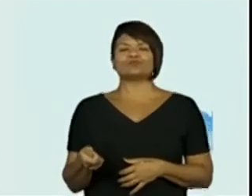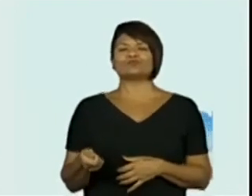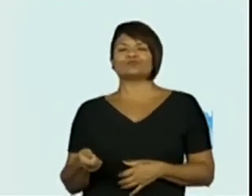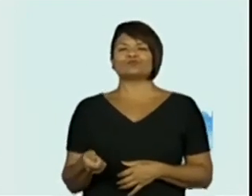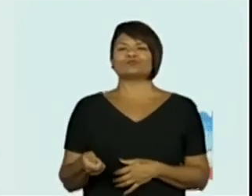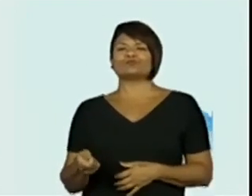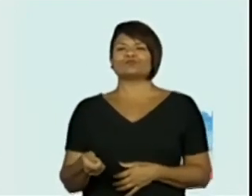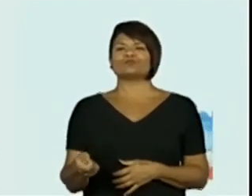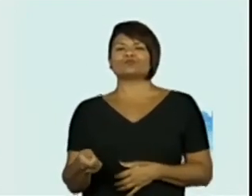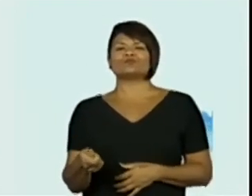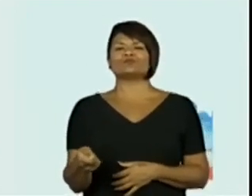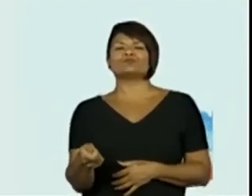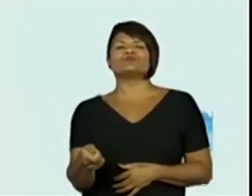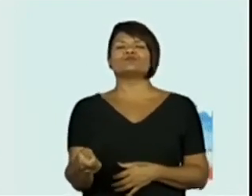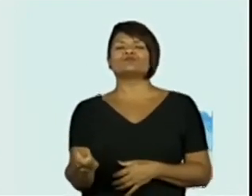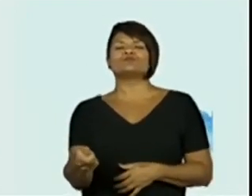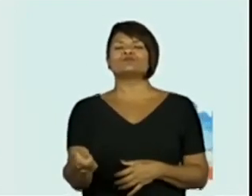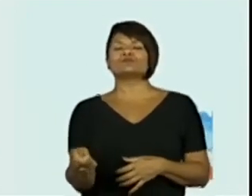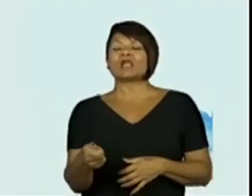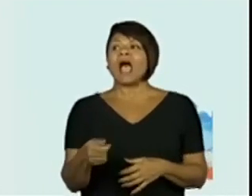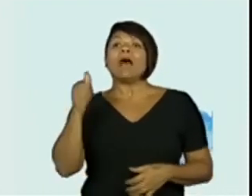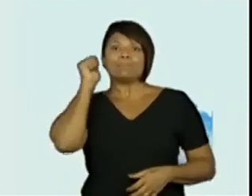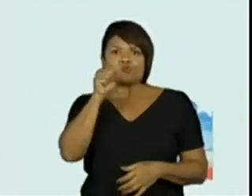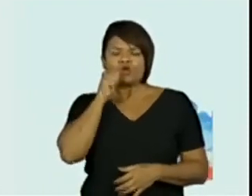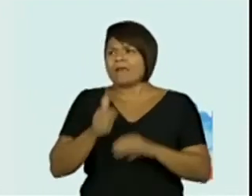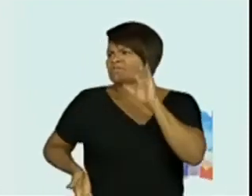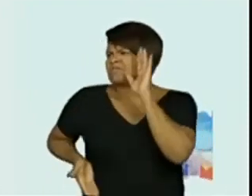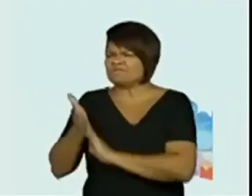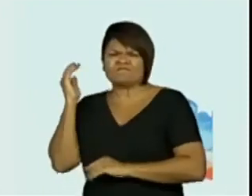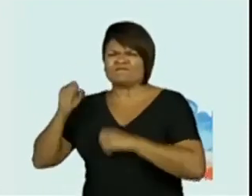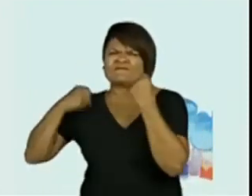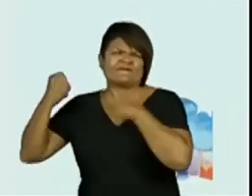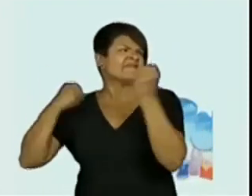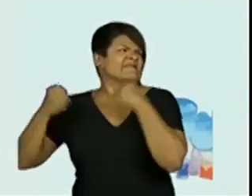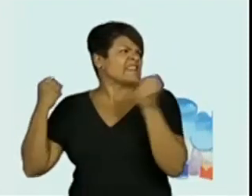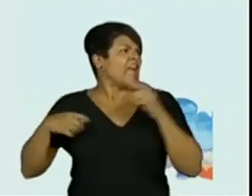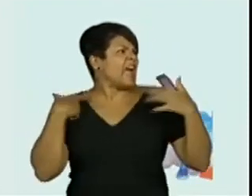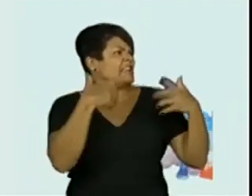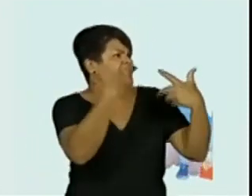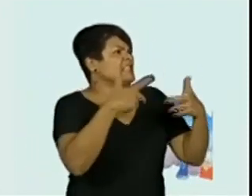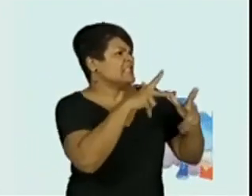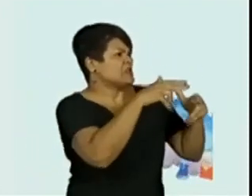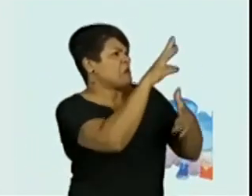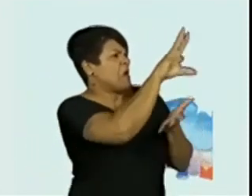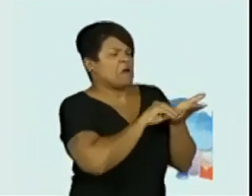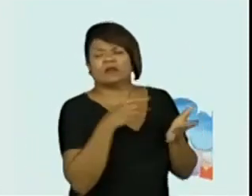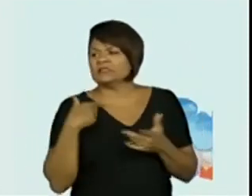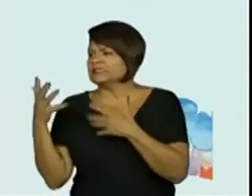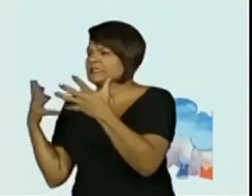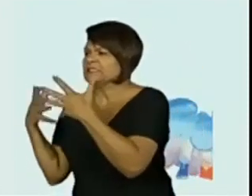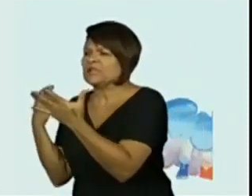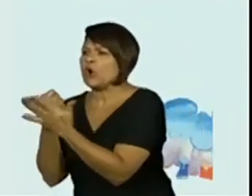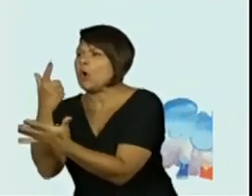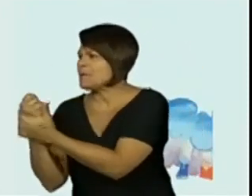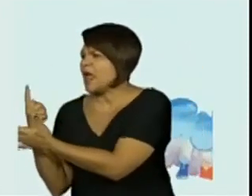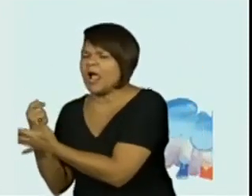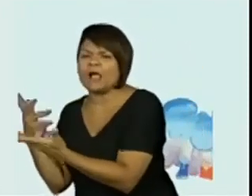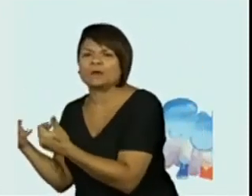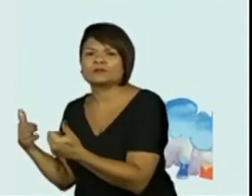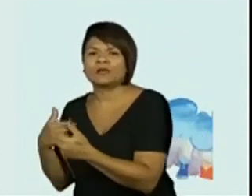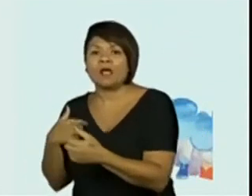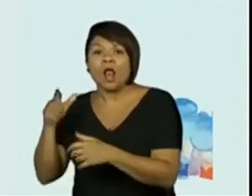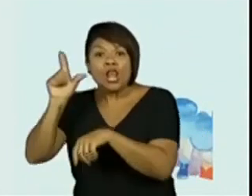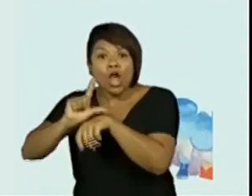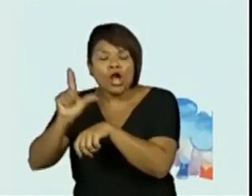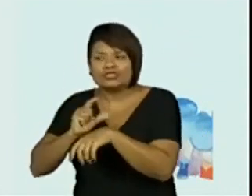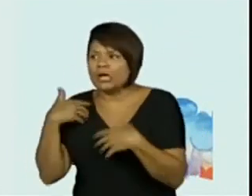pet shops da cidade não deram conta do recado. Teve gente que ficou sem cachorro e tratou de arranjar algum